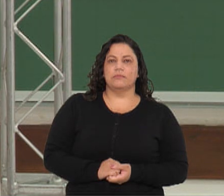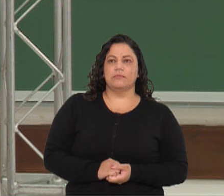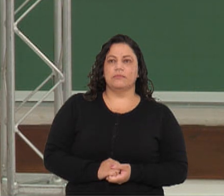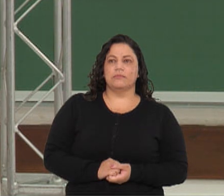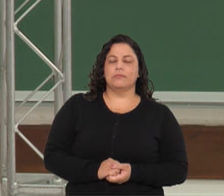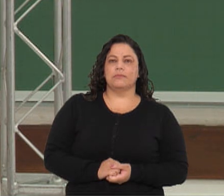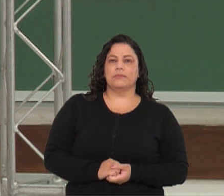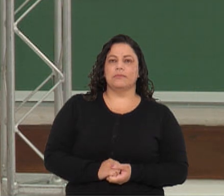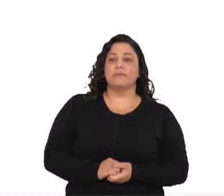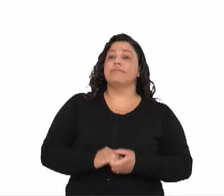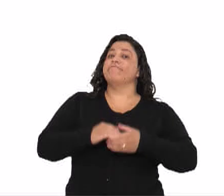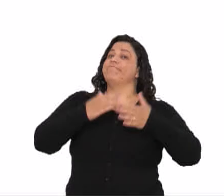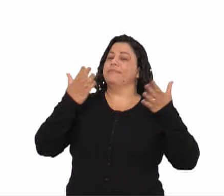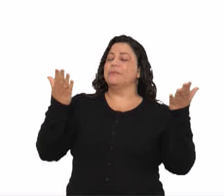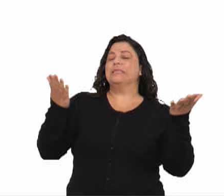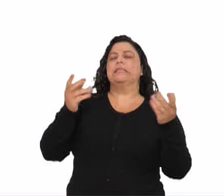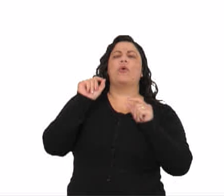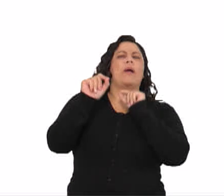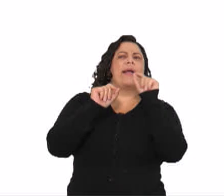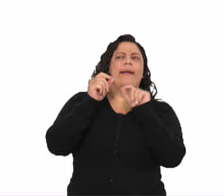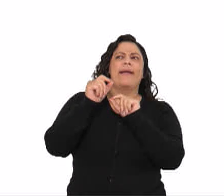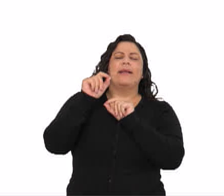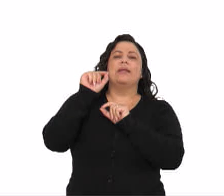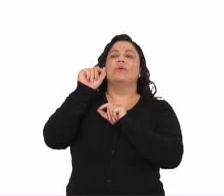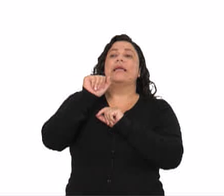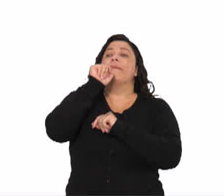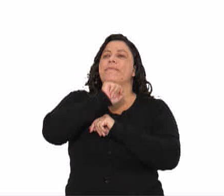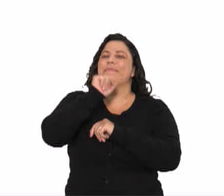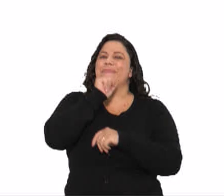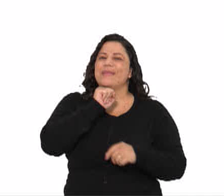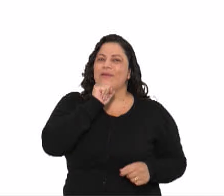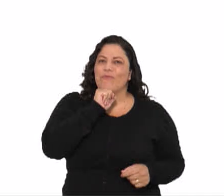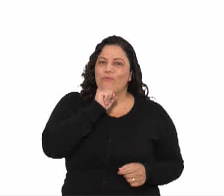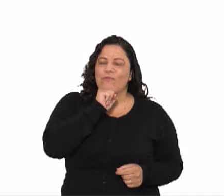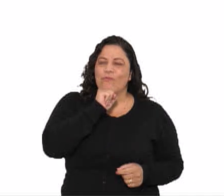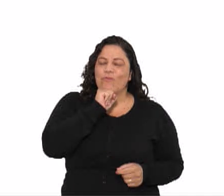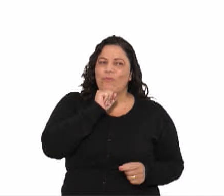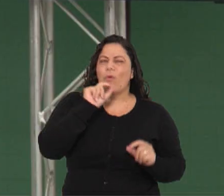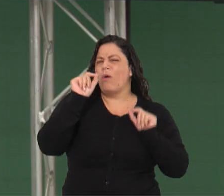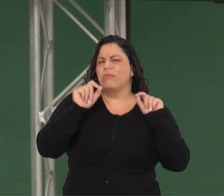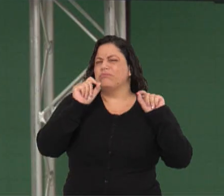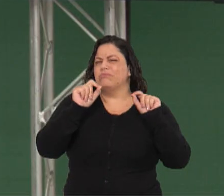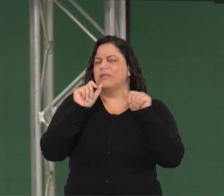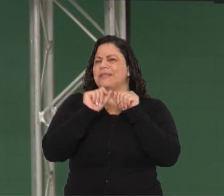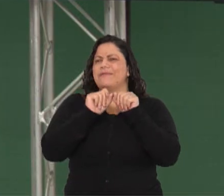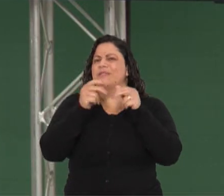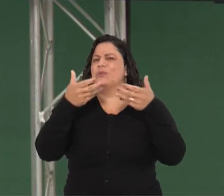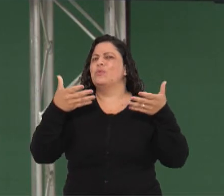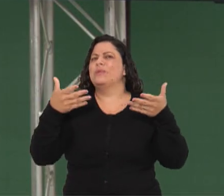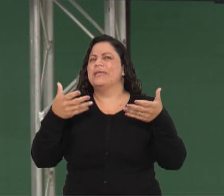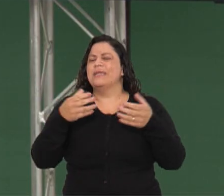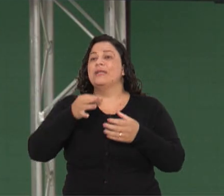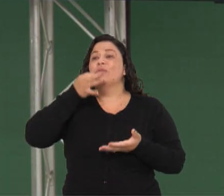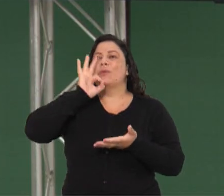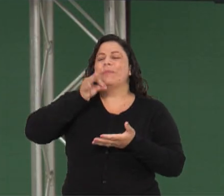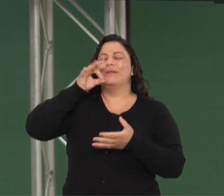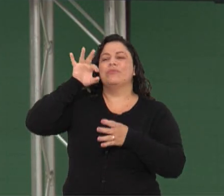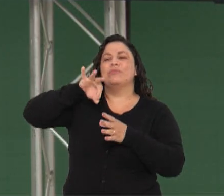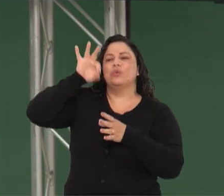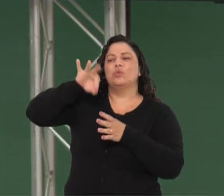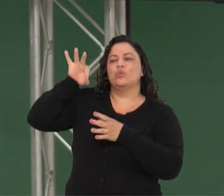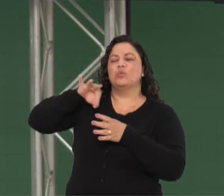Edith is my grandmother. Edith é a minha avó. She's drinking tea. Ela está tomando chá. Cadê